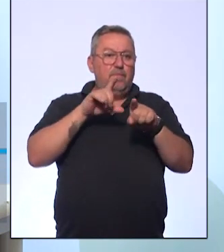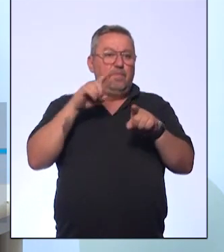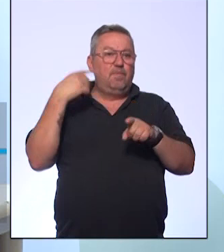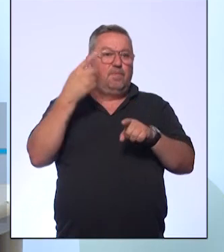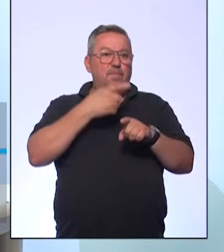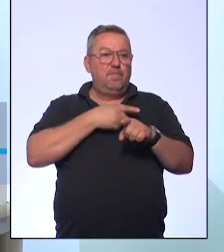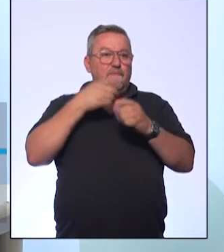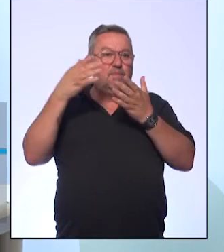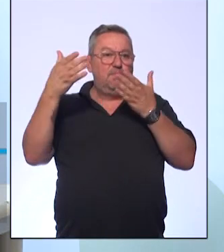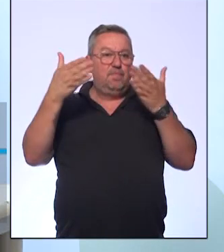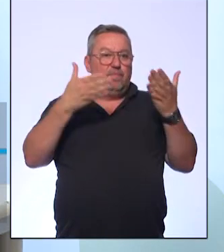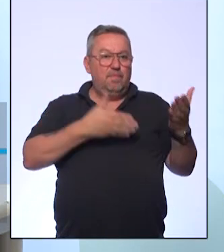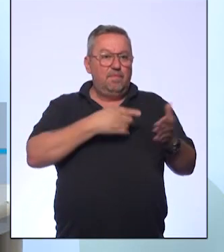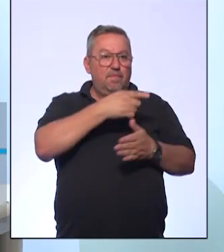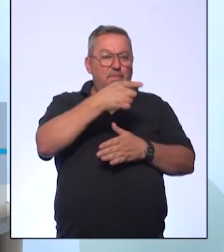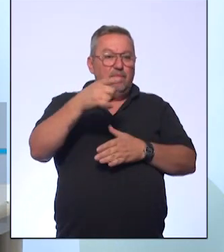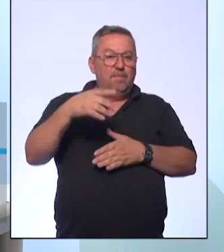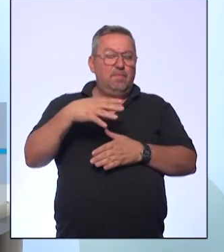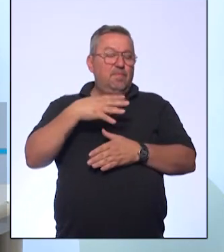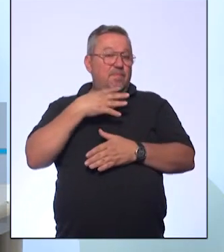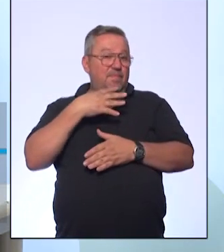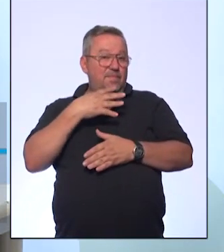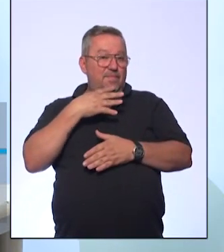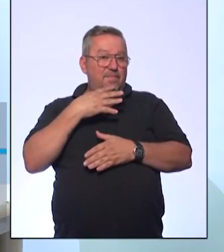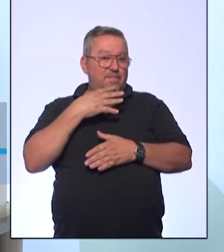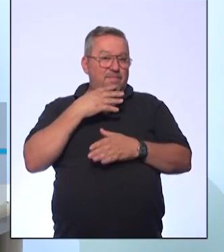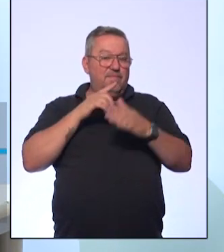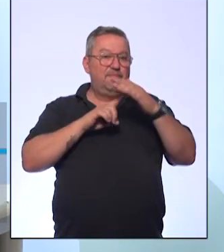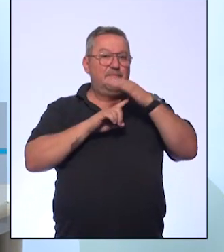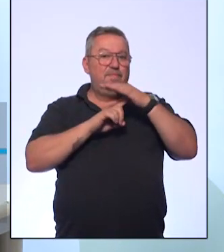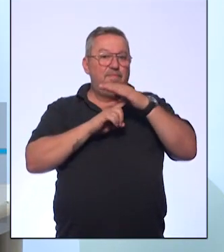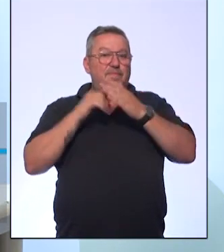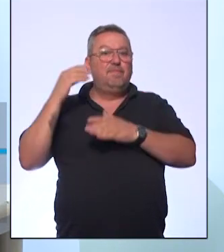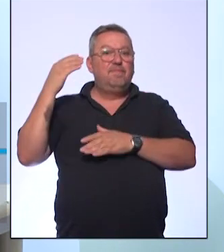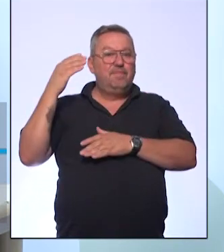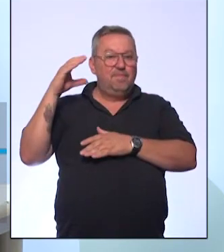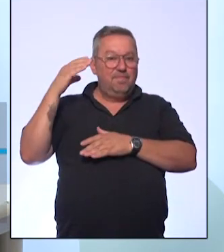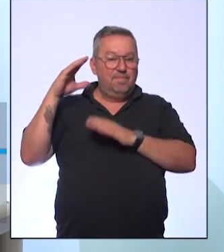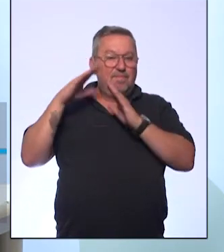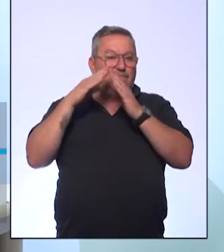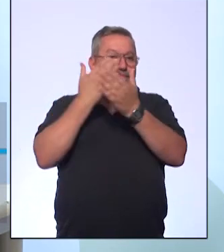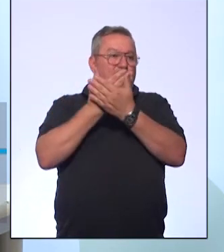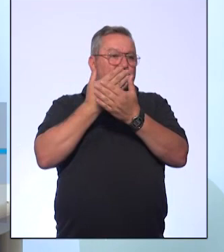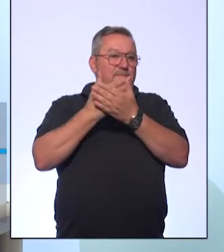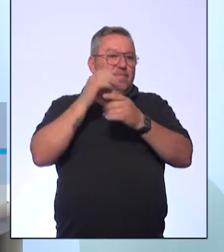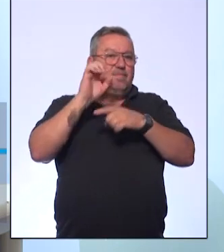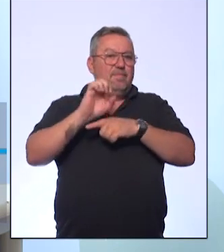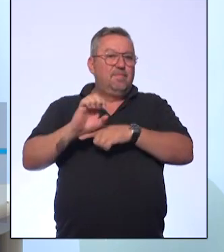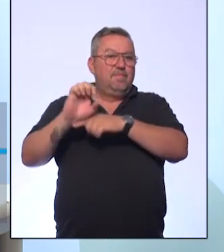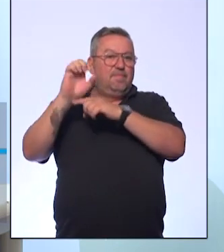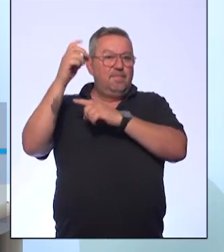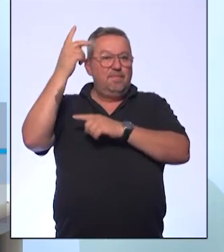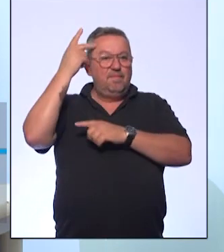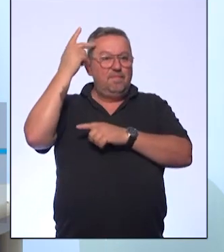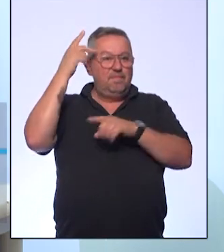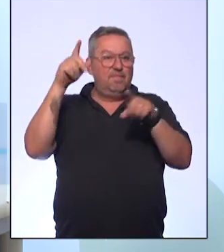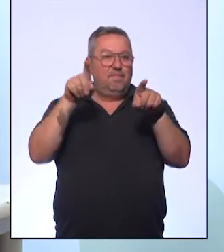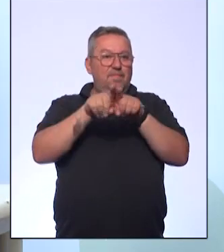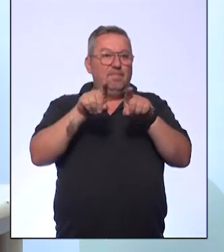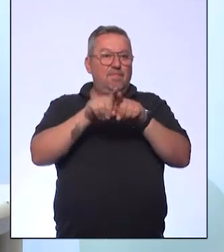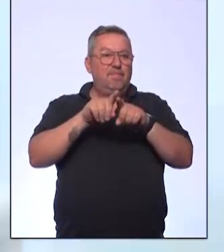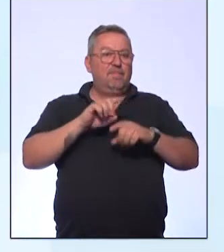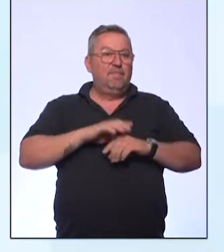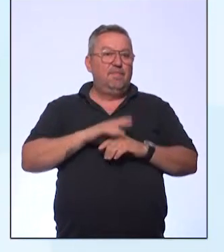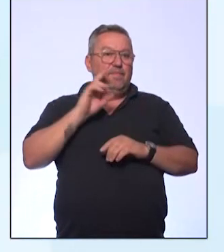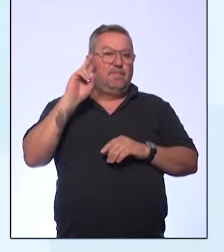nosso convite para vocês conhecerem a Feira de Ciências das Escolas Estaduais do Estado de São Paulo. Então, está na tela